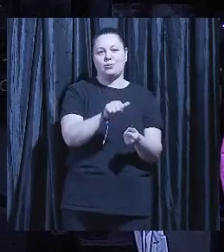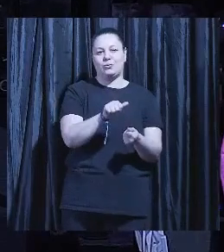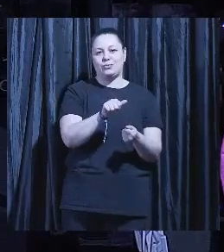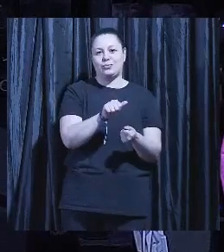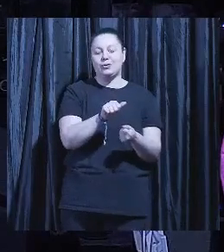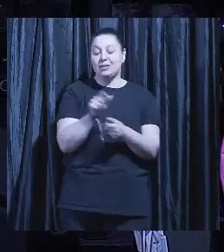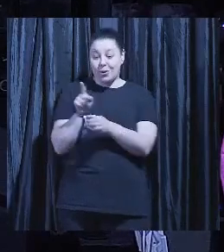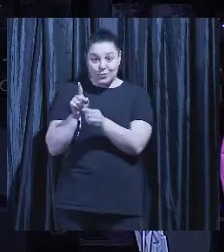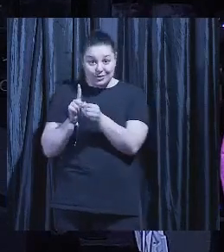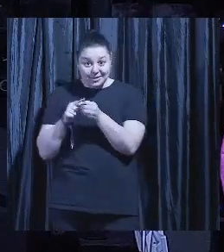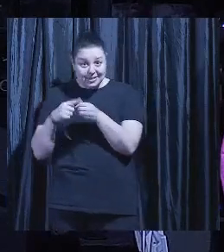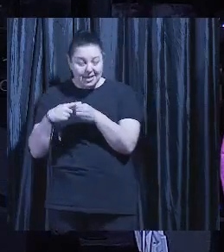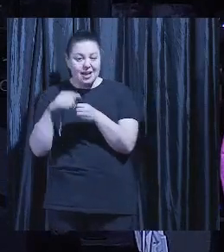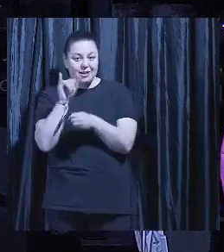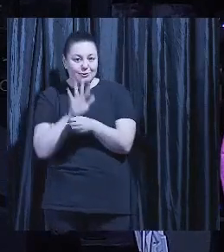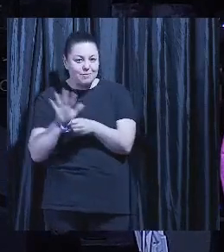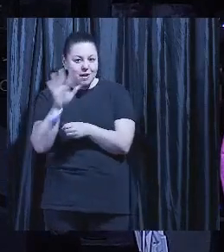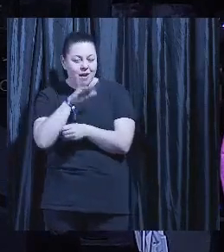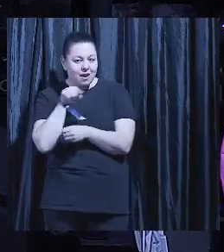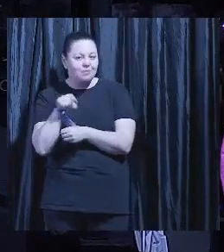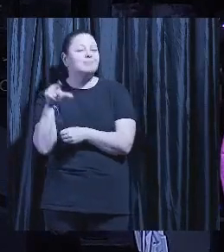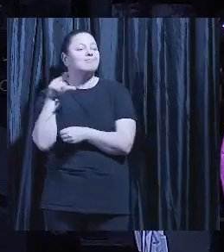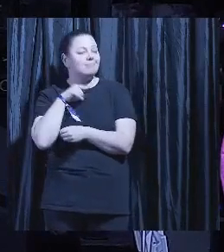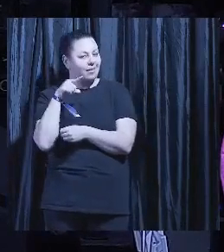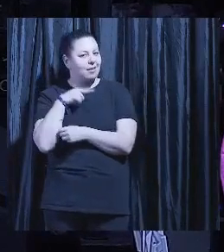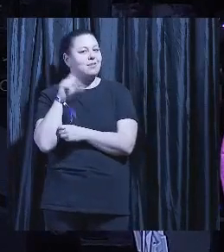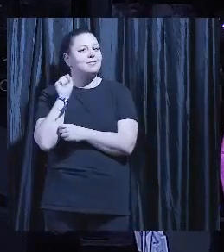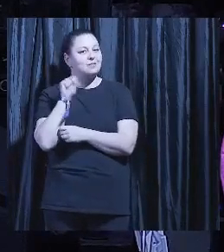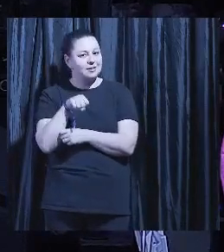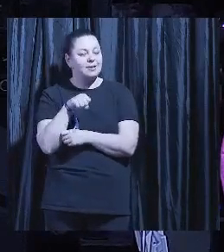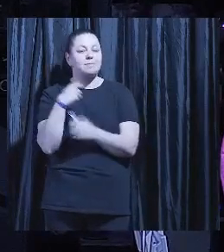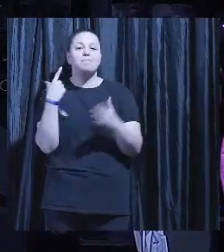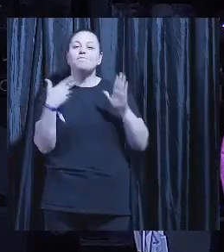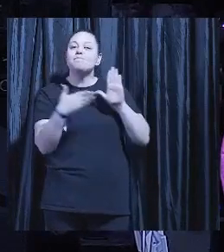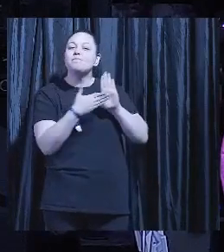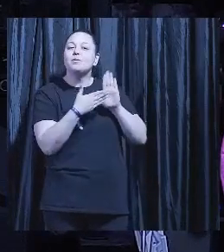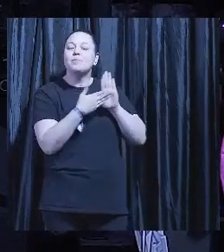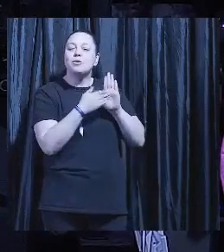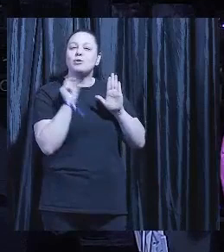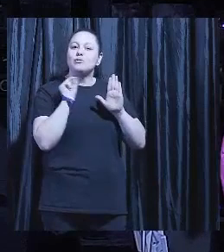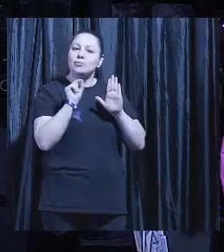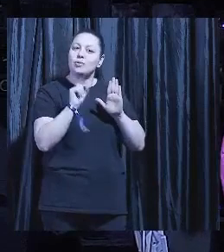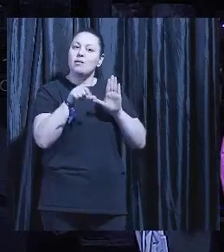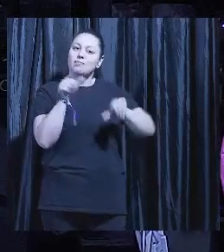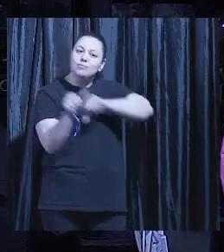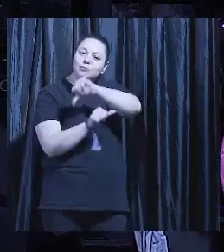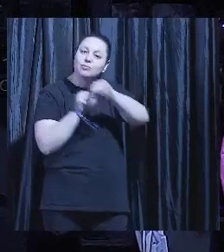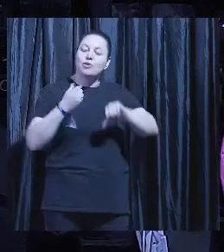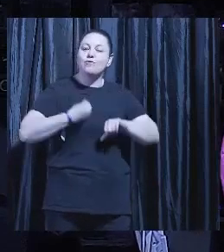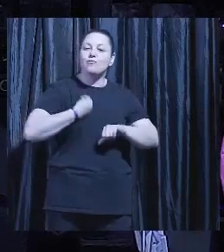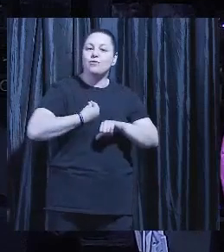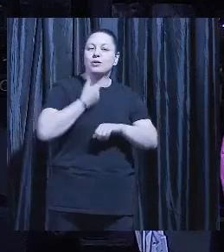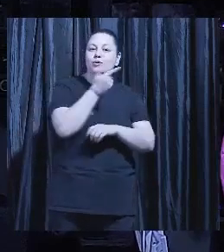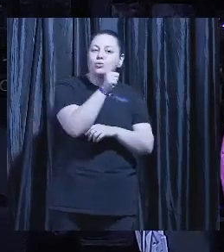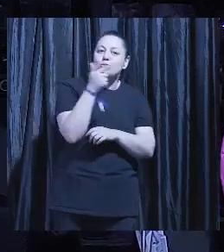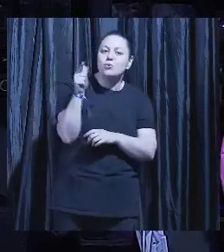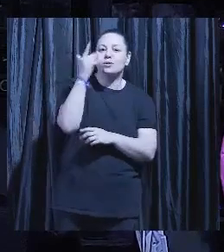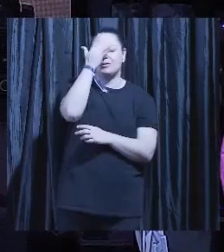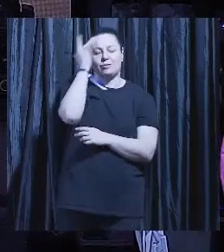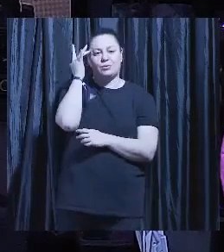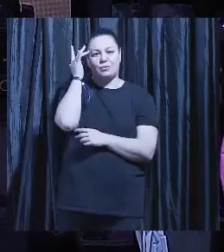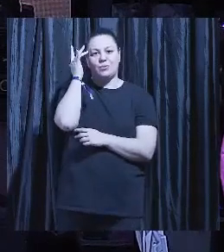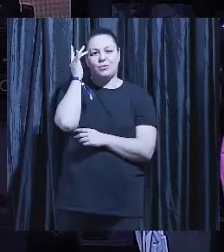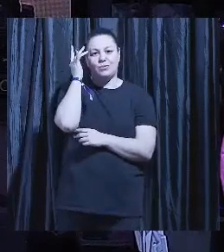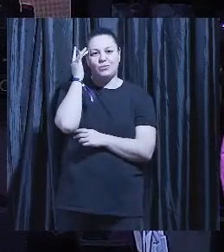a Cidade da Imagem, ela tem essa semente. O nosso propósito é poder transformar a vida de outras pessoas. E esse, eu descobri, é